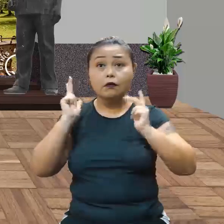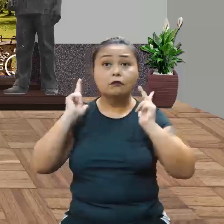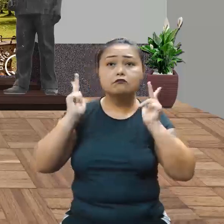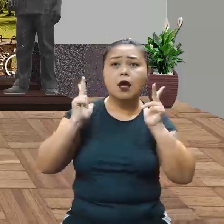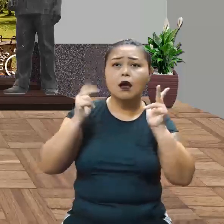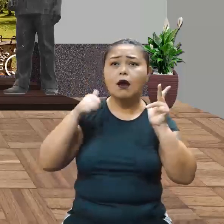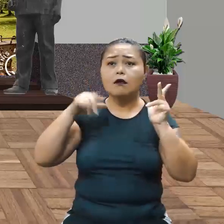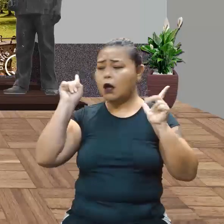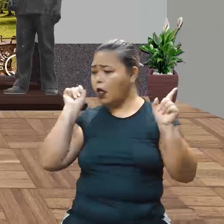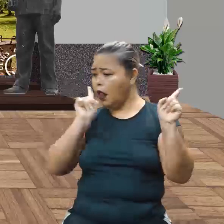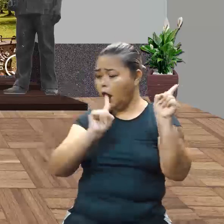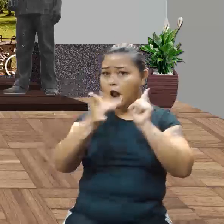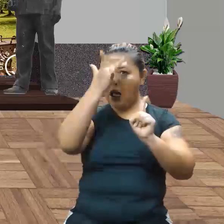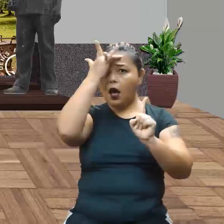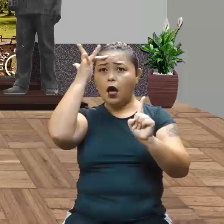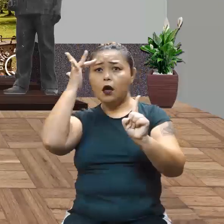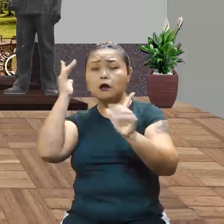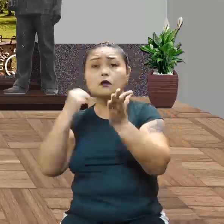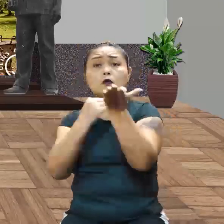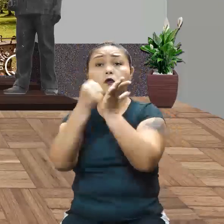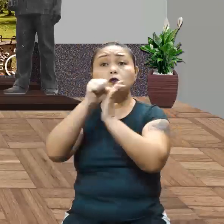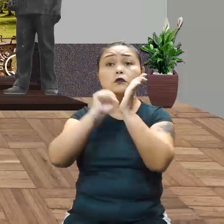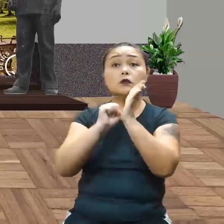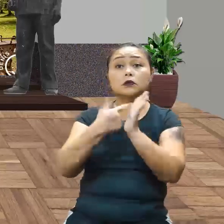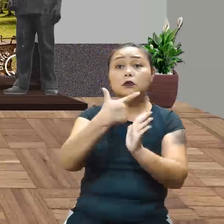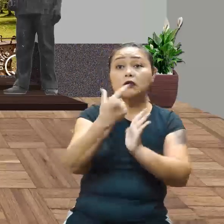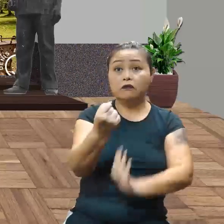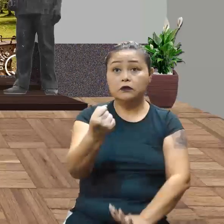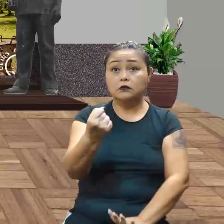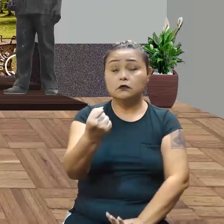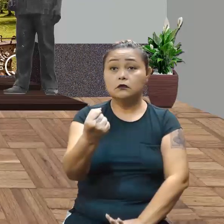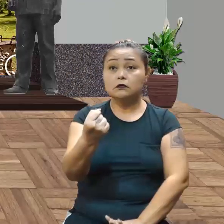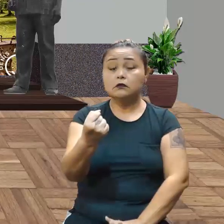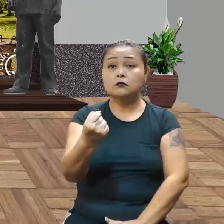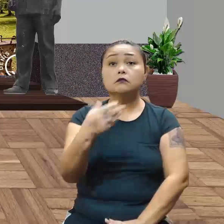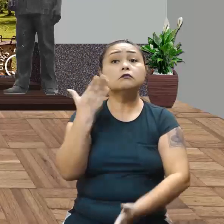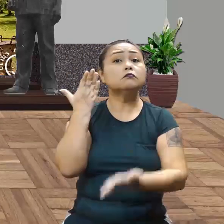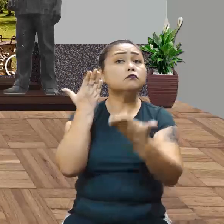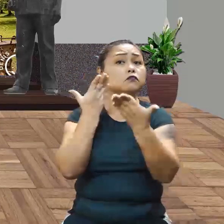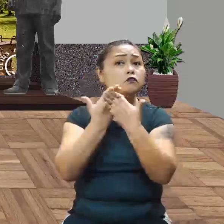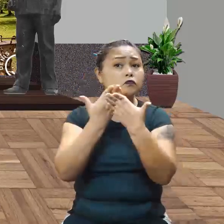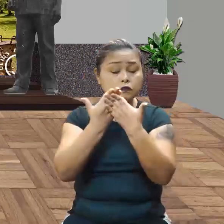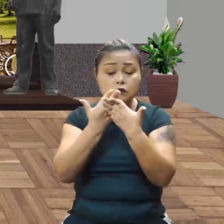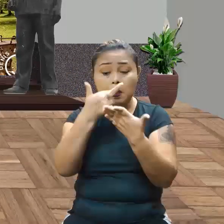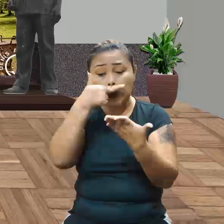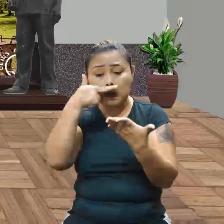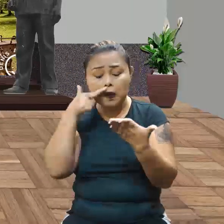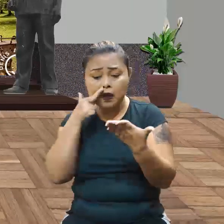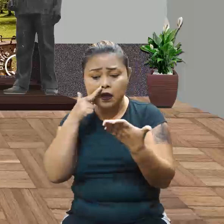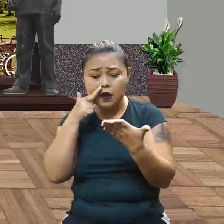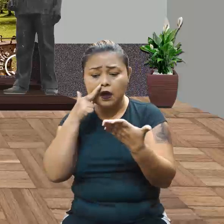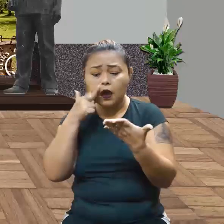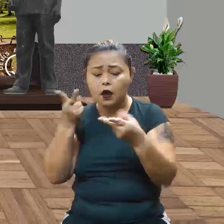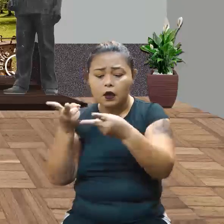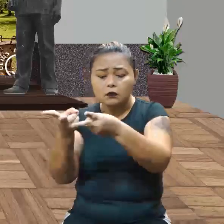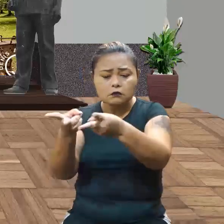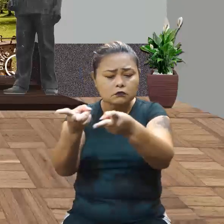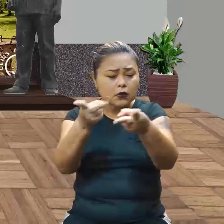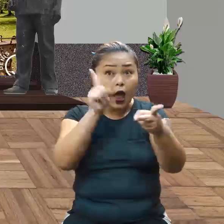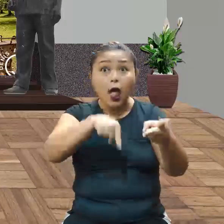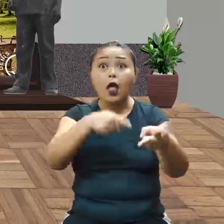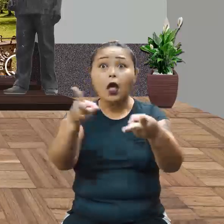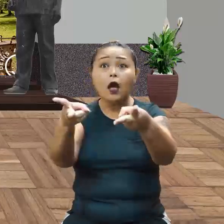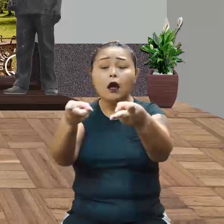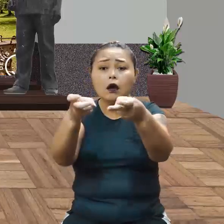dos sertanistas do início do século XX. Estudar sobre Rondon é